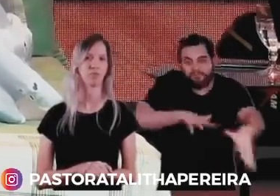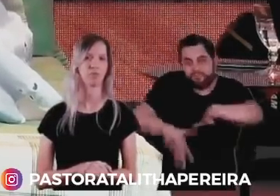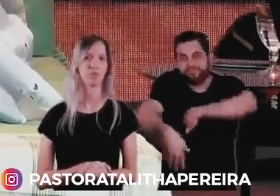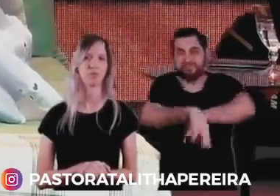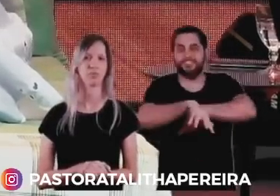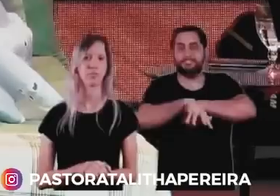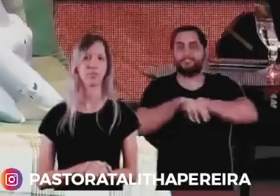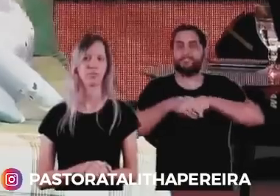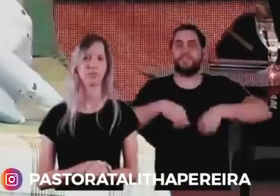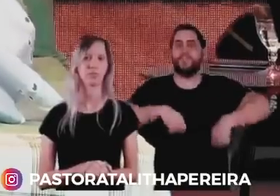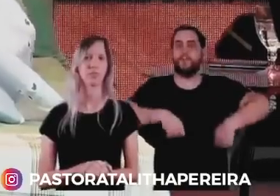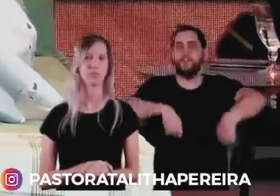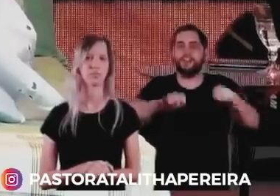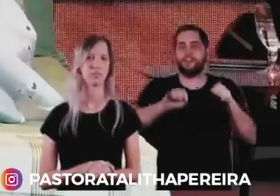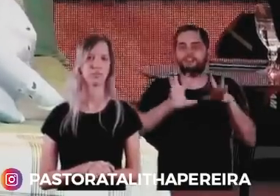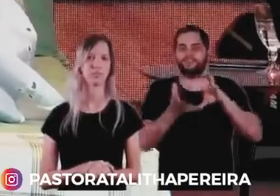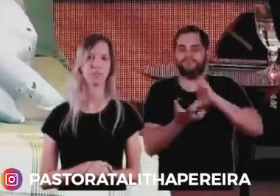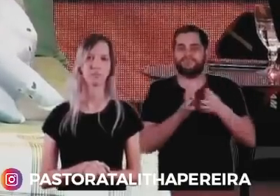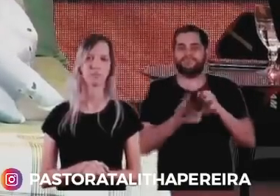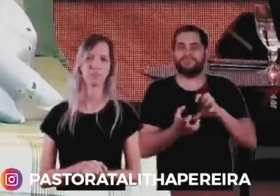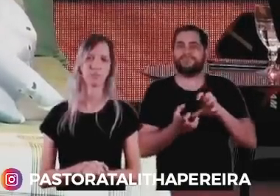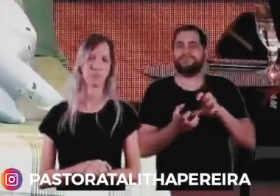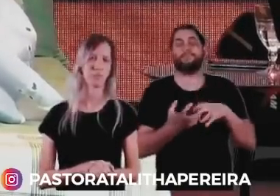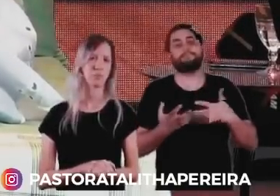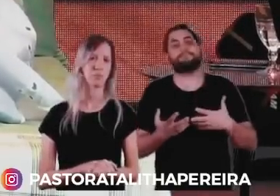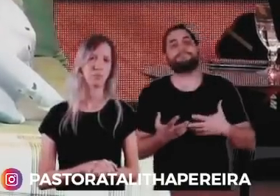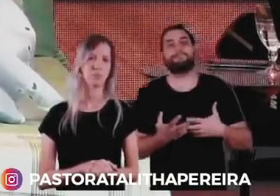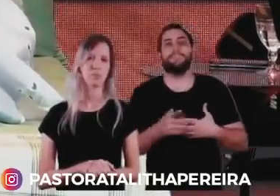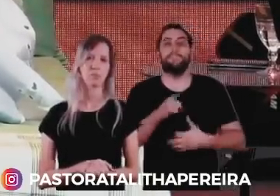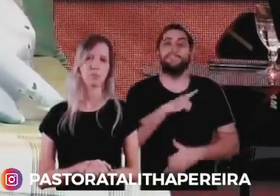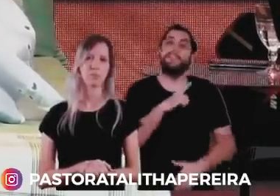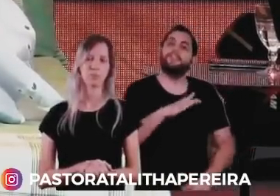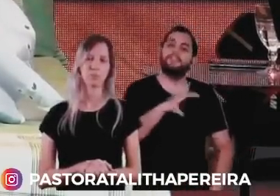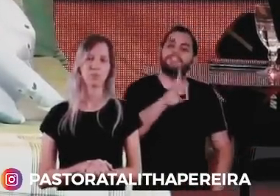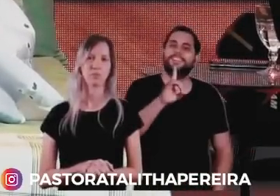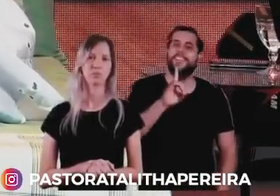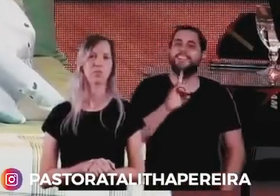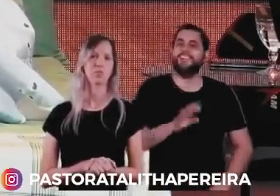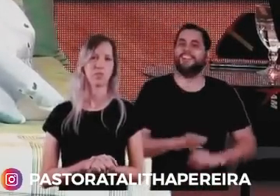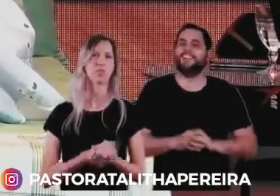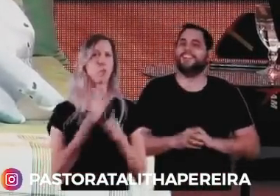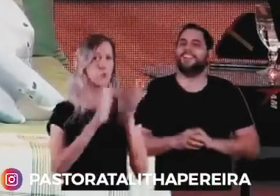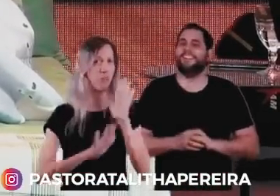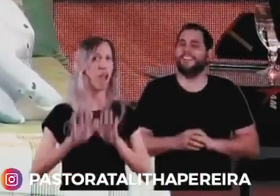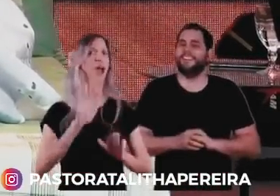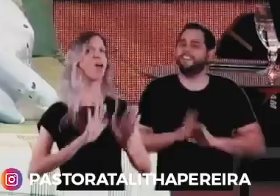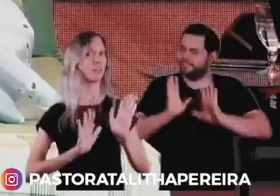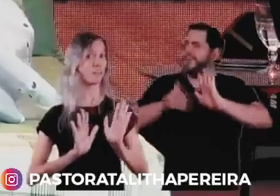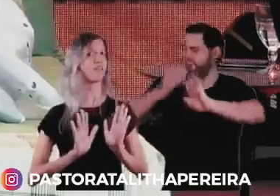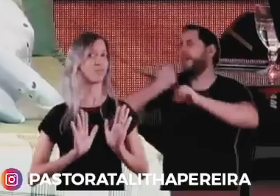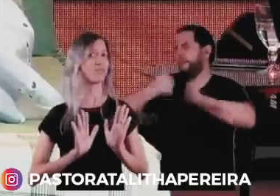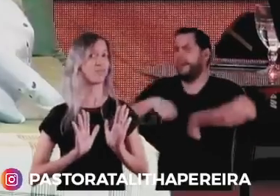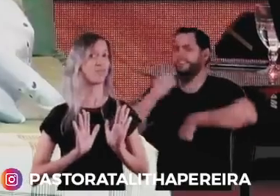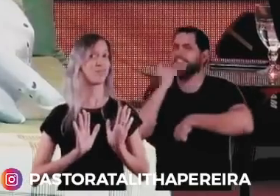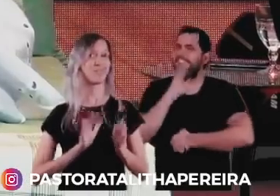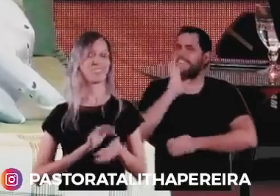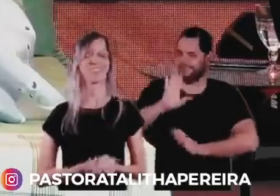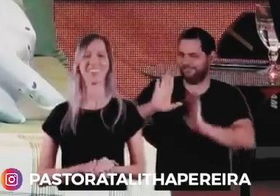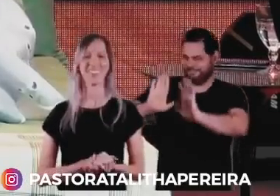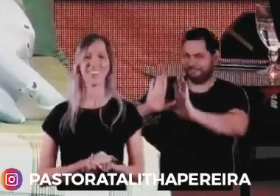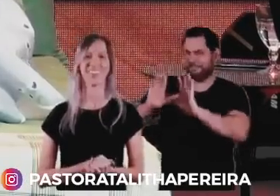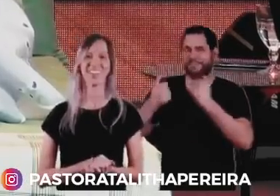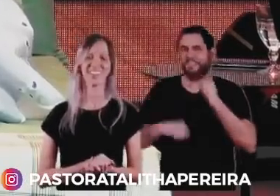o lençol tem que amanhecer machucado. Gente, teve um dia... Cuidado, cuidado. Não, mas essa eu posso falar, essa eu posso